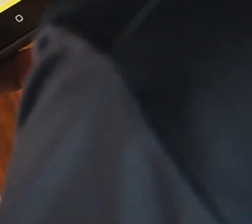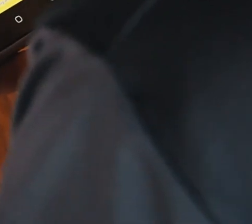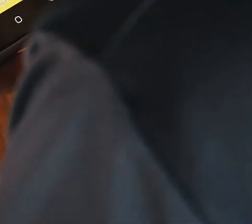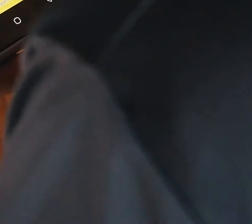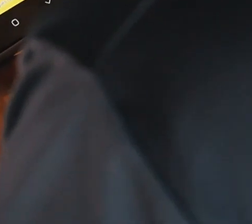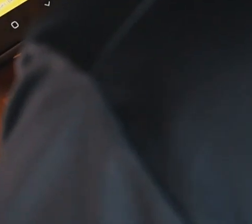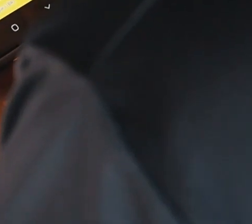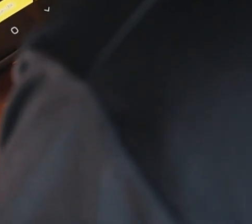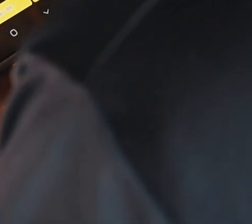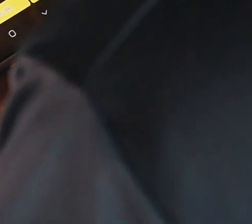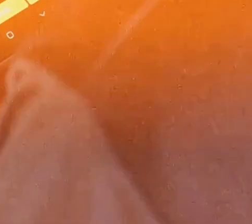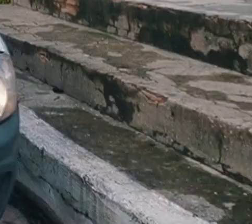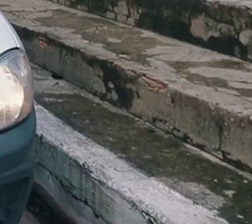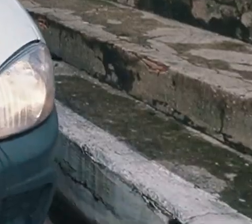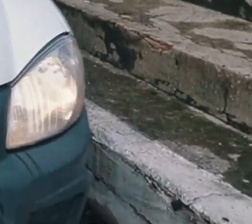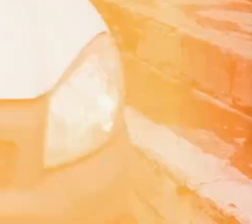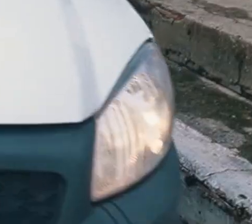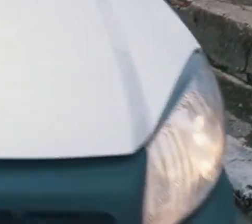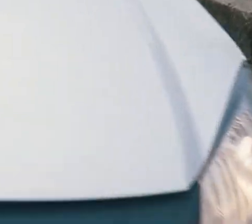comunidade que nos viu crescer.